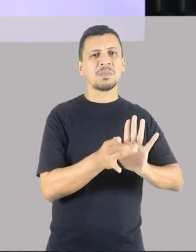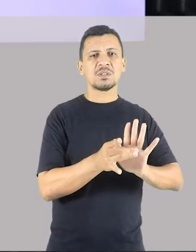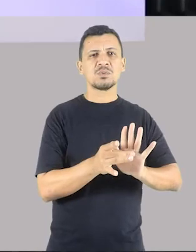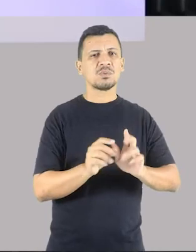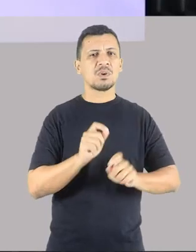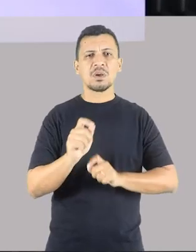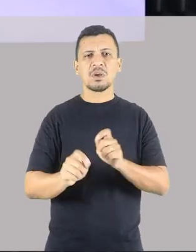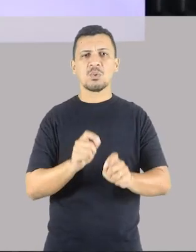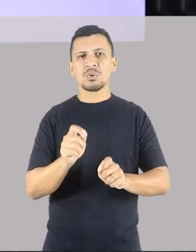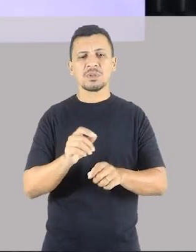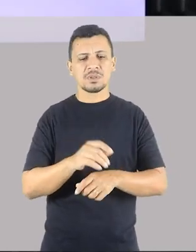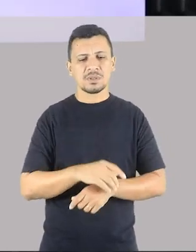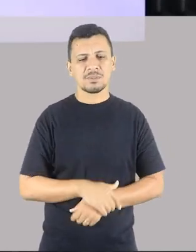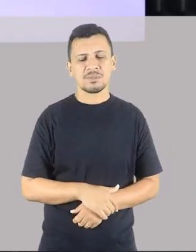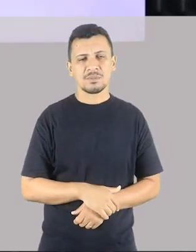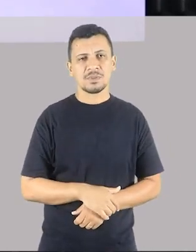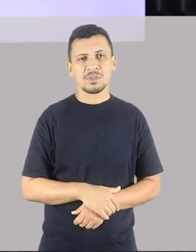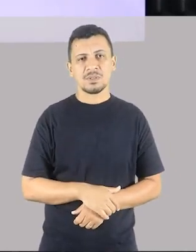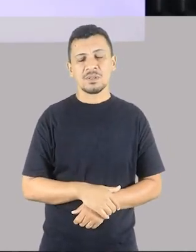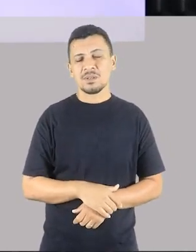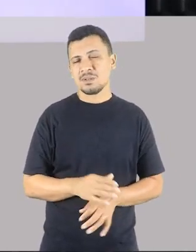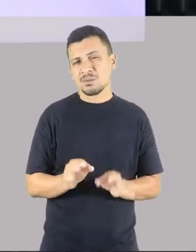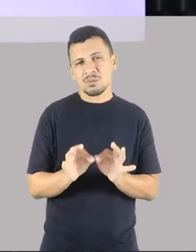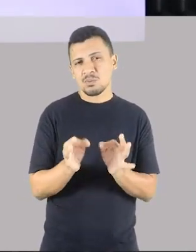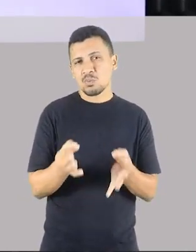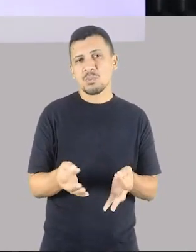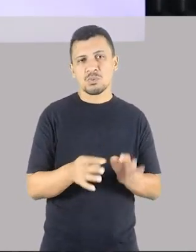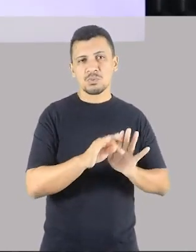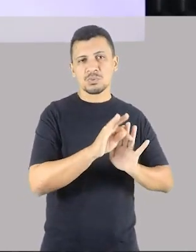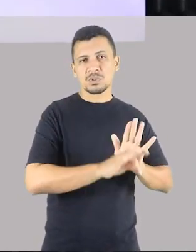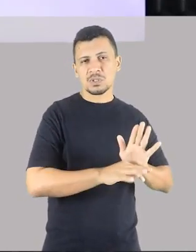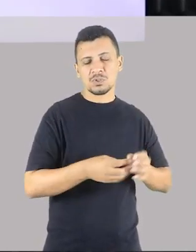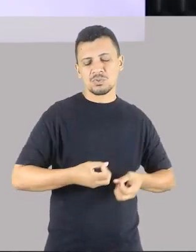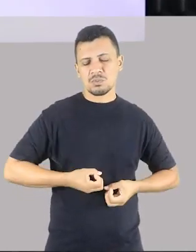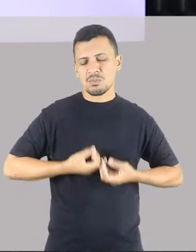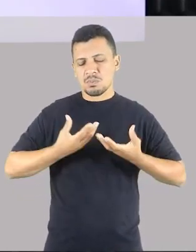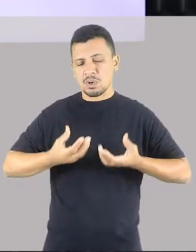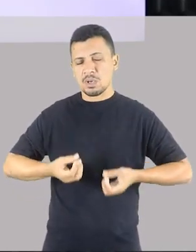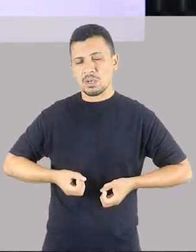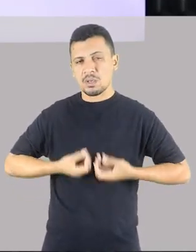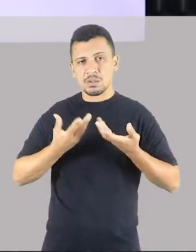o nome está dizendo. É muito comum, né, em textos poéticos, até na